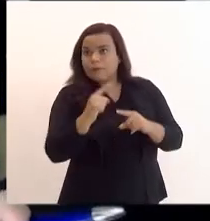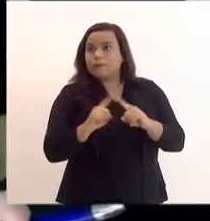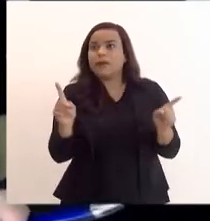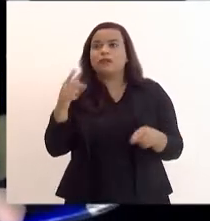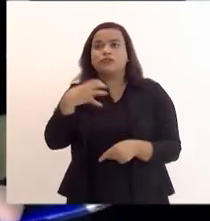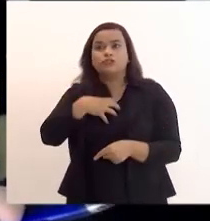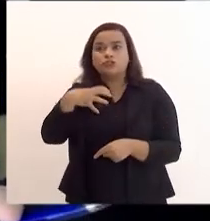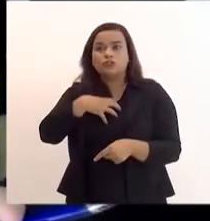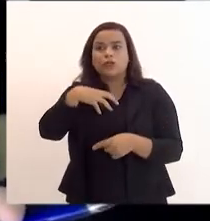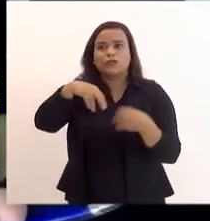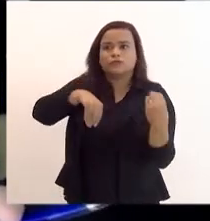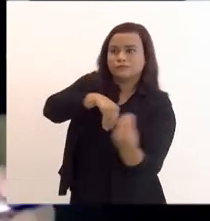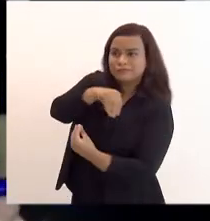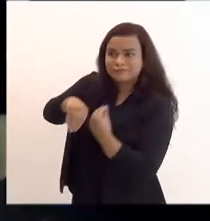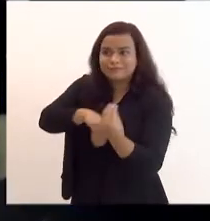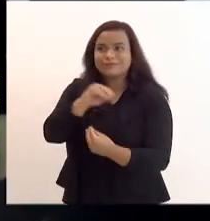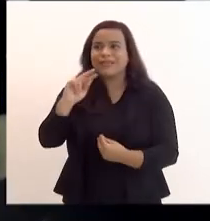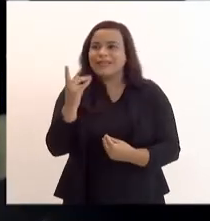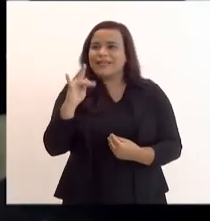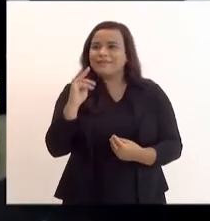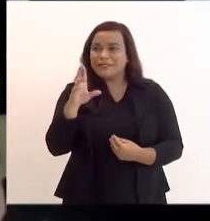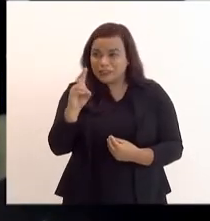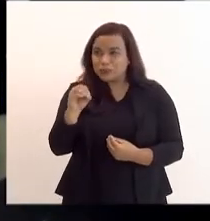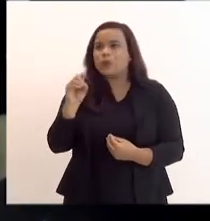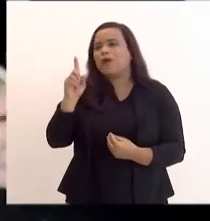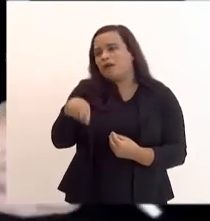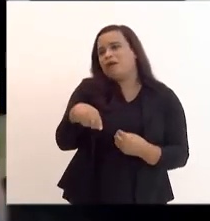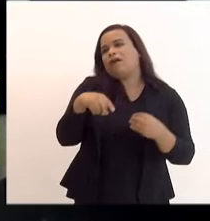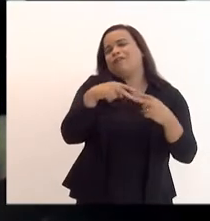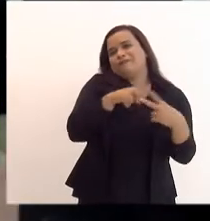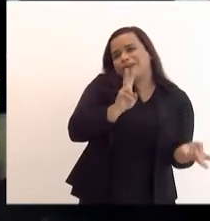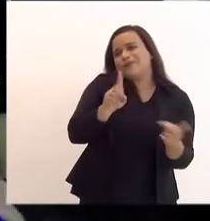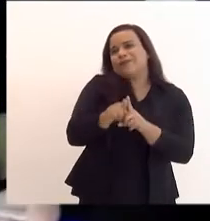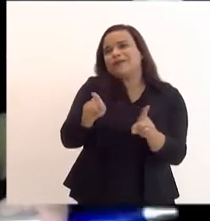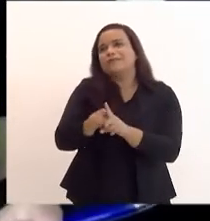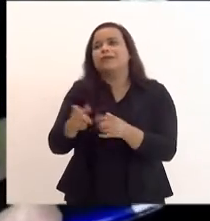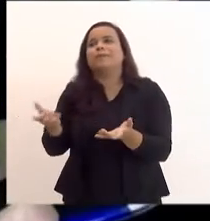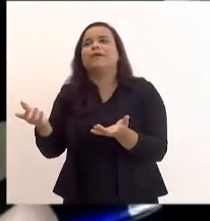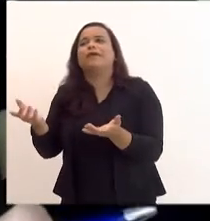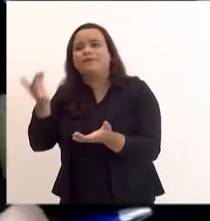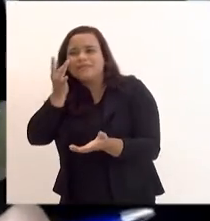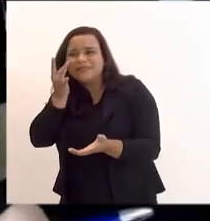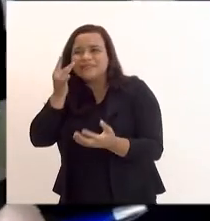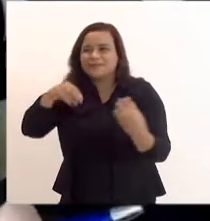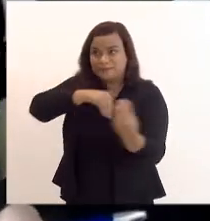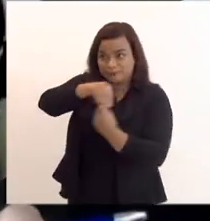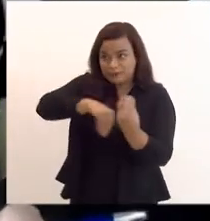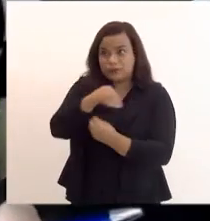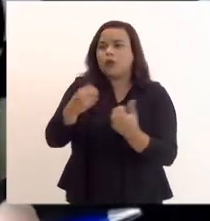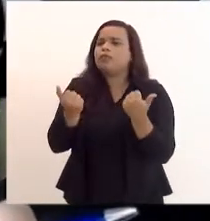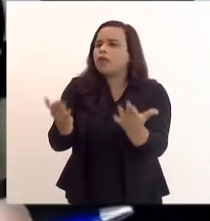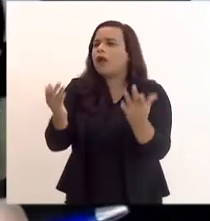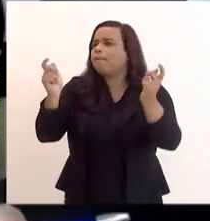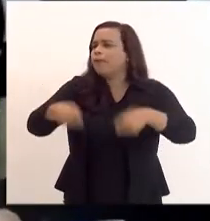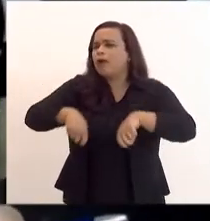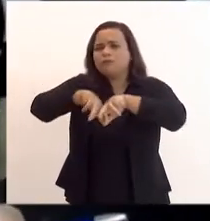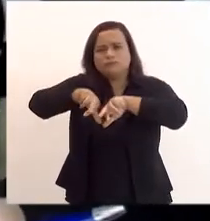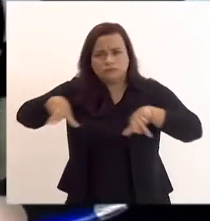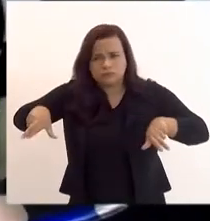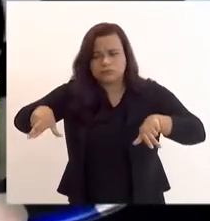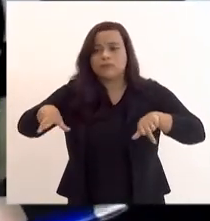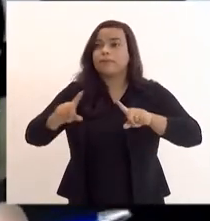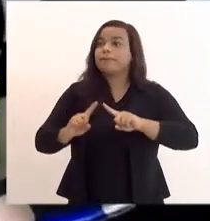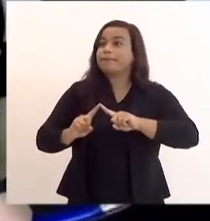nos dá muitas facilidades. Porque enquanto não começa, a gente vai adiantando outra coisa, enfim. Então, assim, eu só queria propor, isso